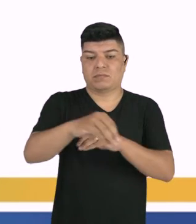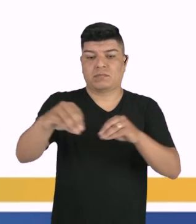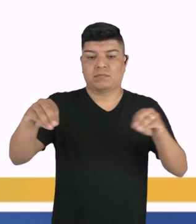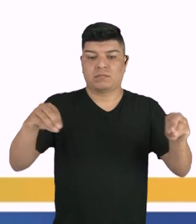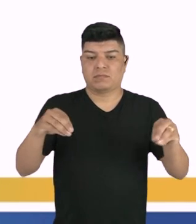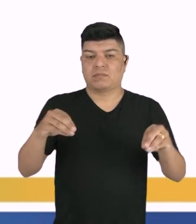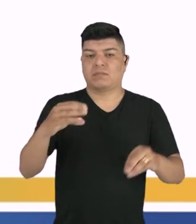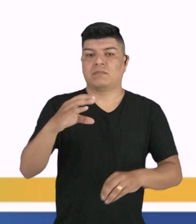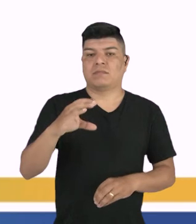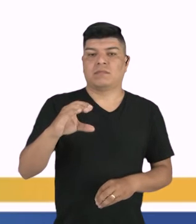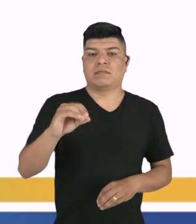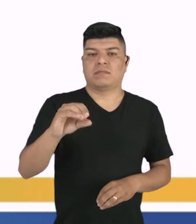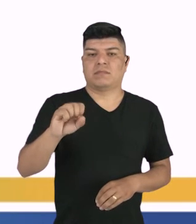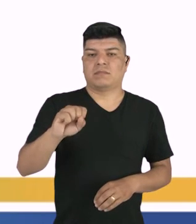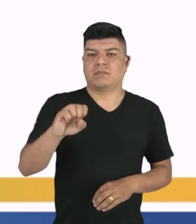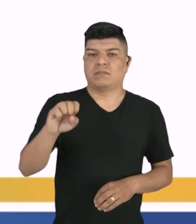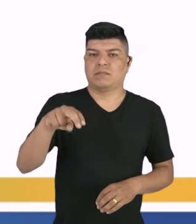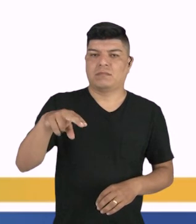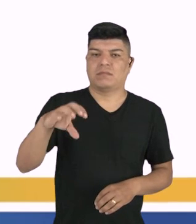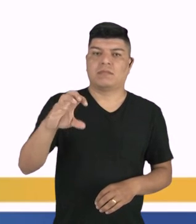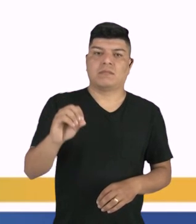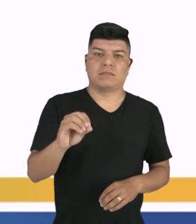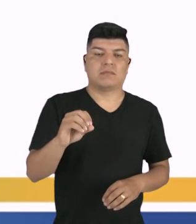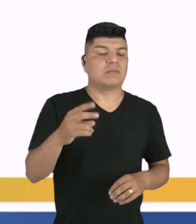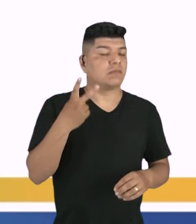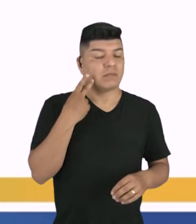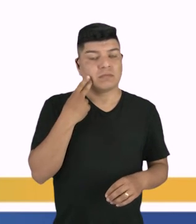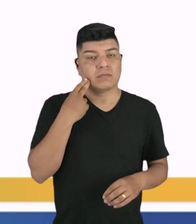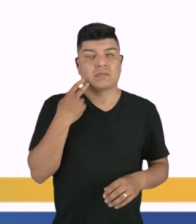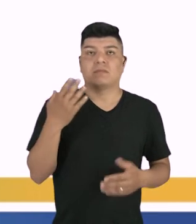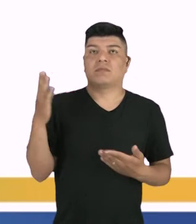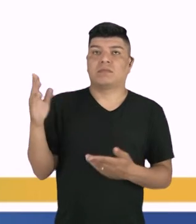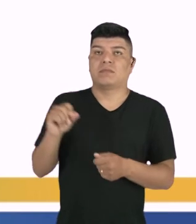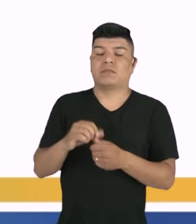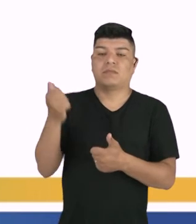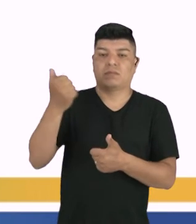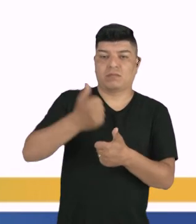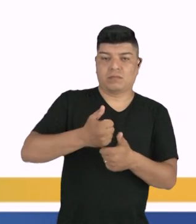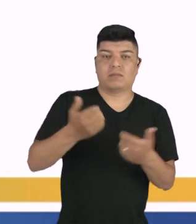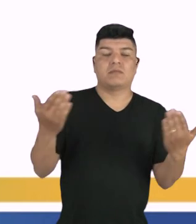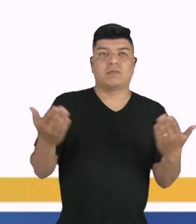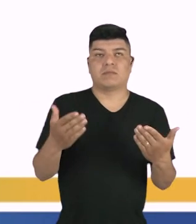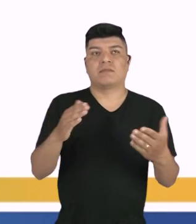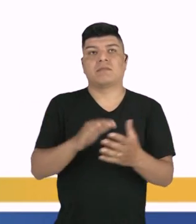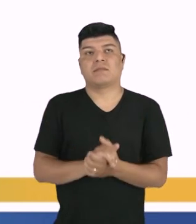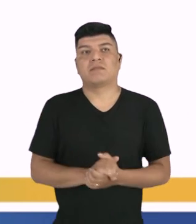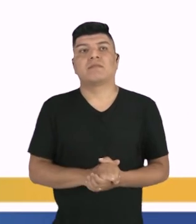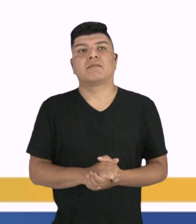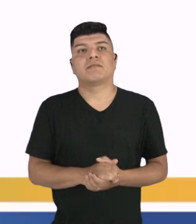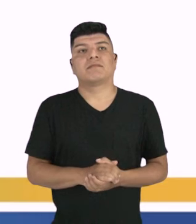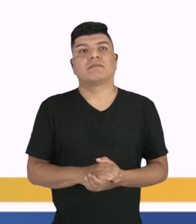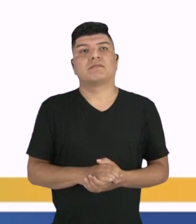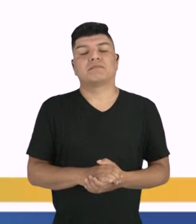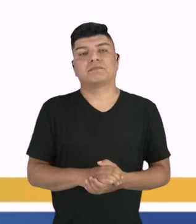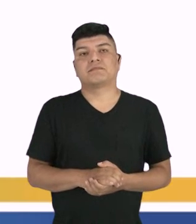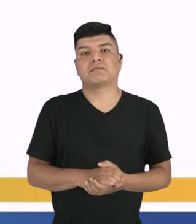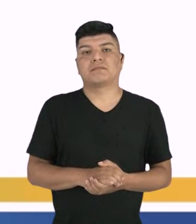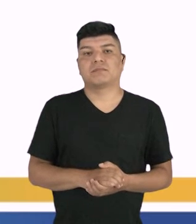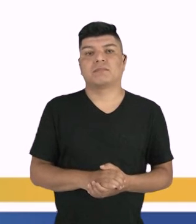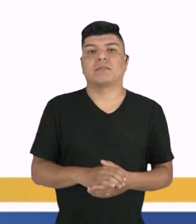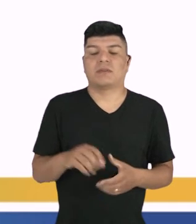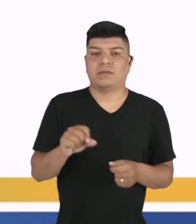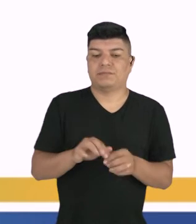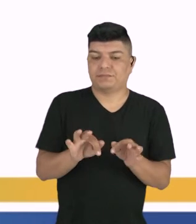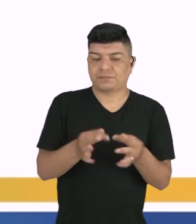de cosseno. Tem que ter isso de maneira automática. Vamos fazer a substituição, né? E aí, fazendo